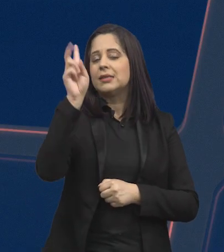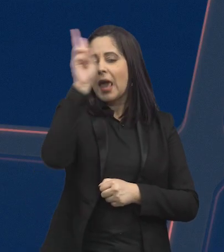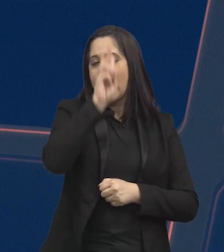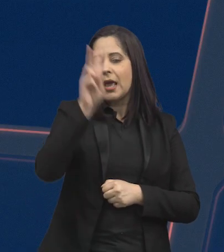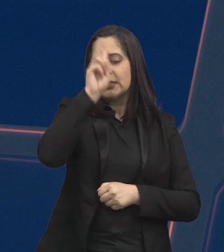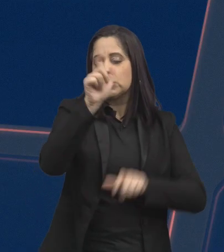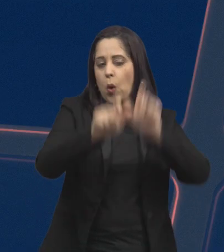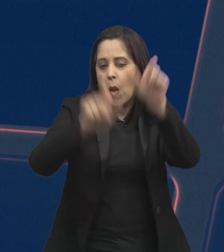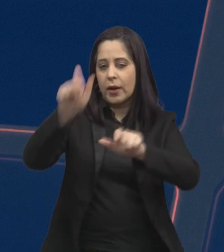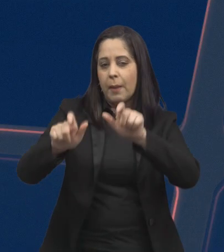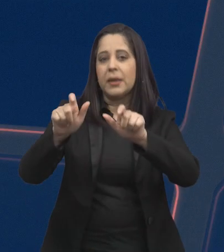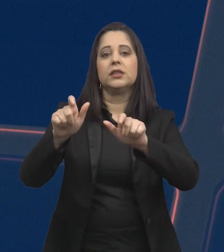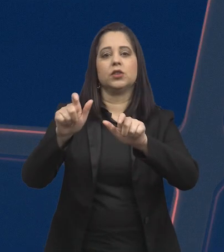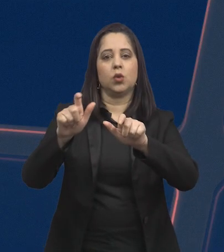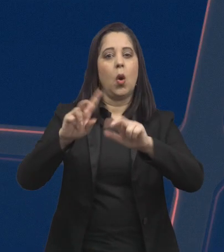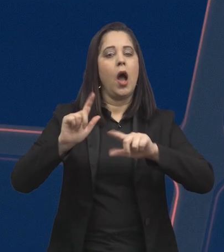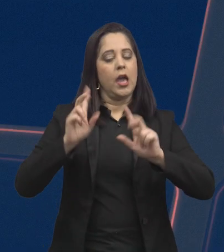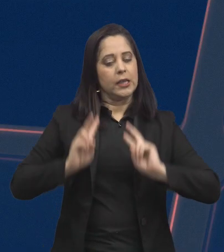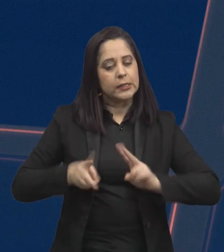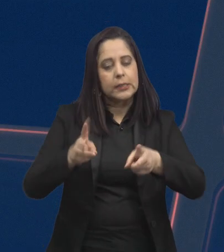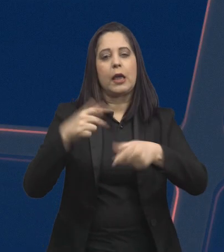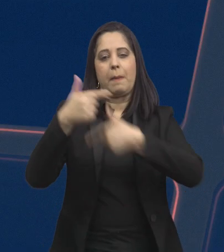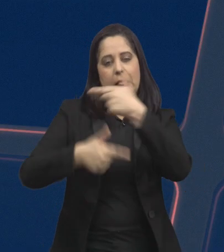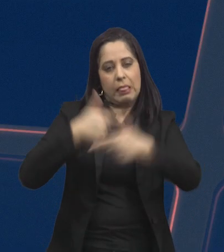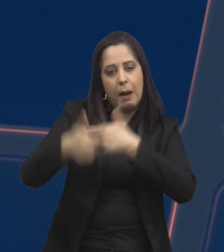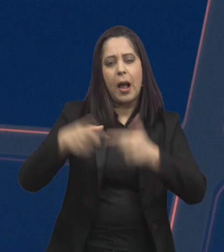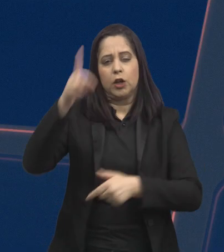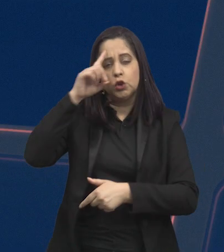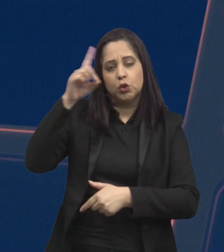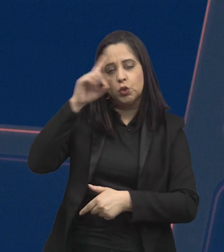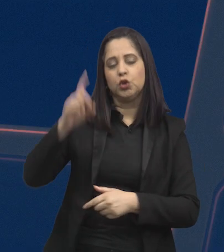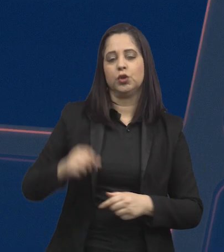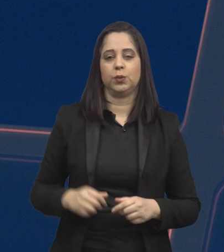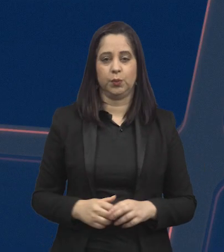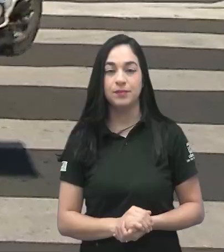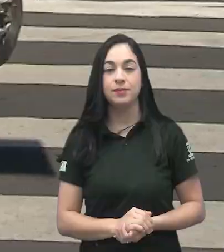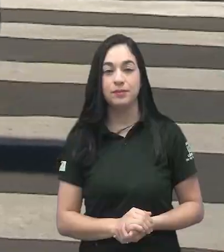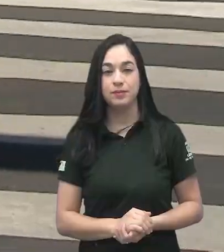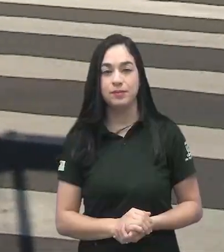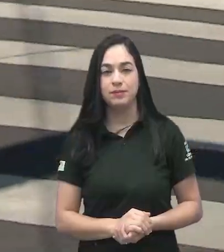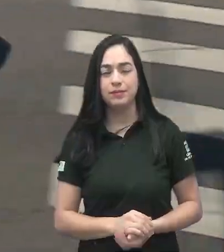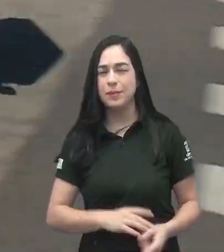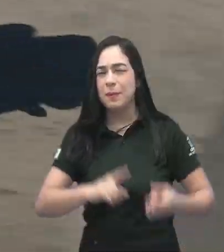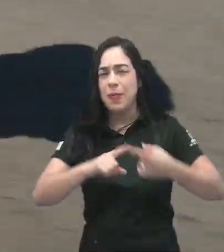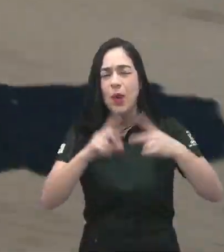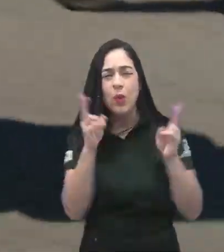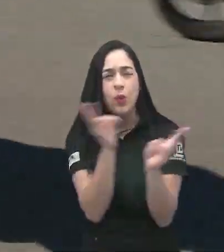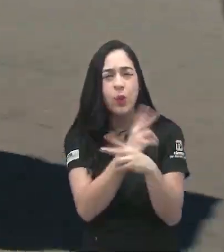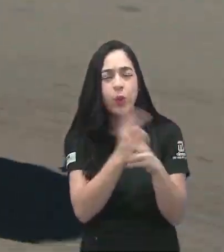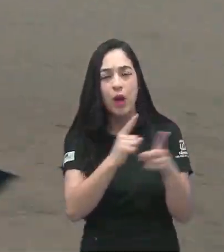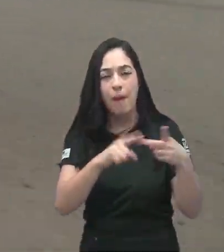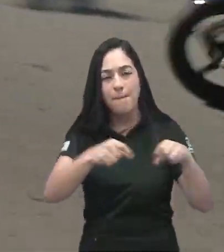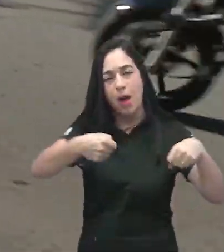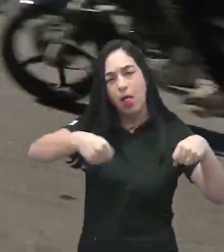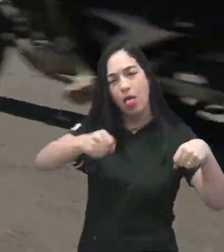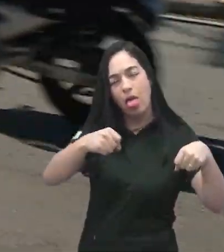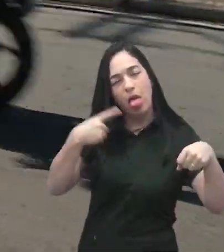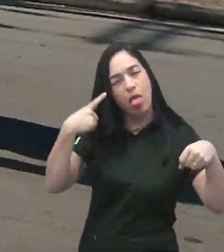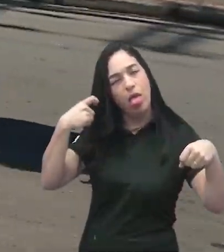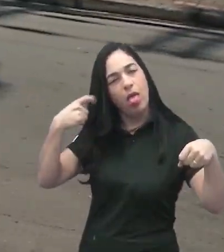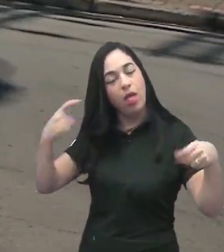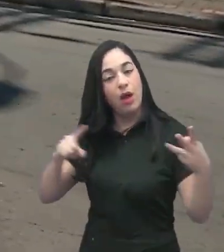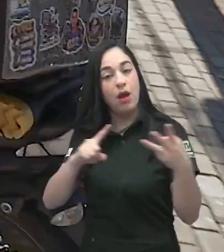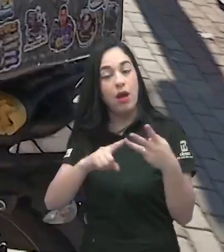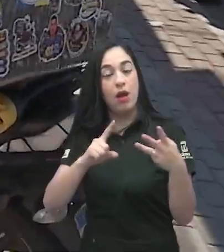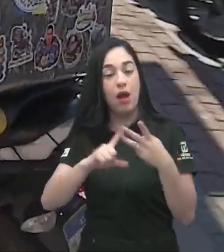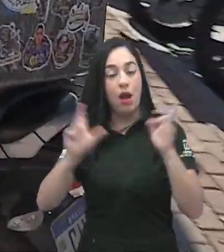conhecer algumas histórias de quem encara o trabalho no trânsito todos os dias. O vento, o barulho do motor da moto e